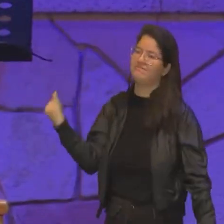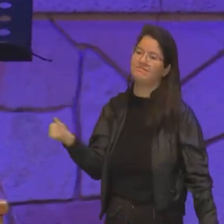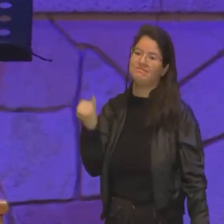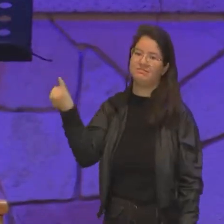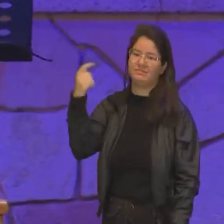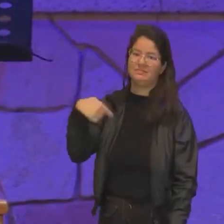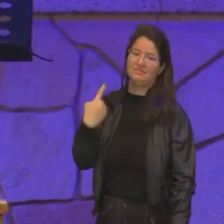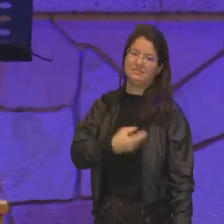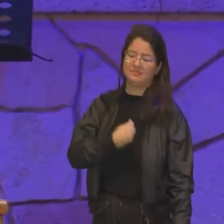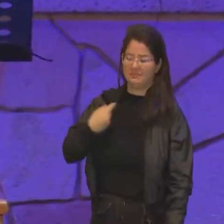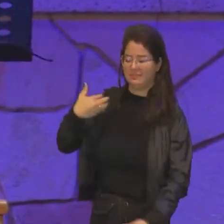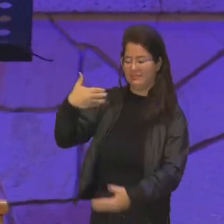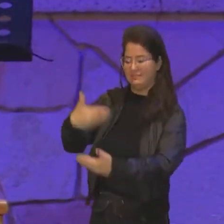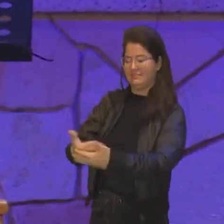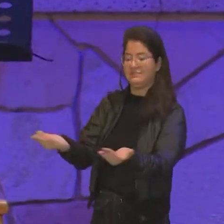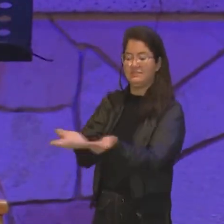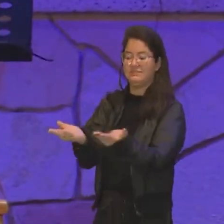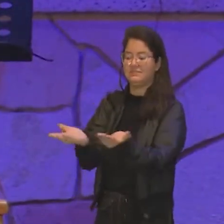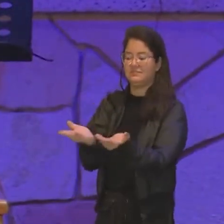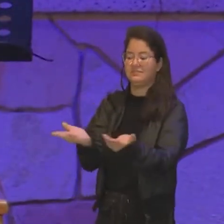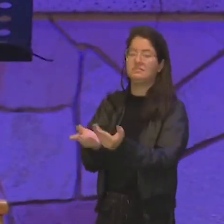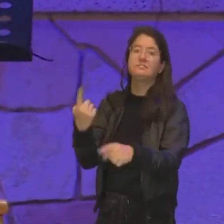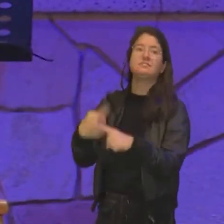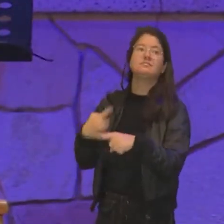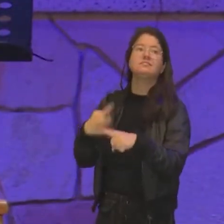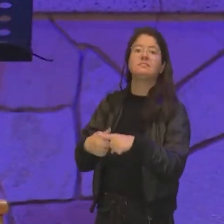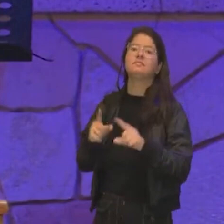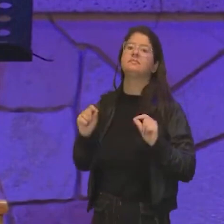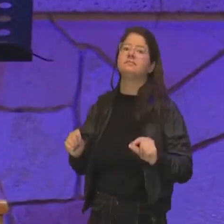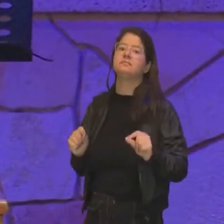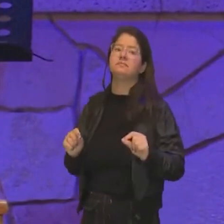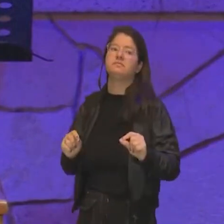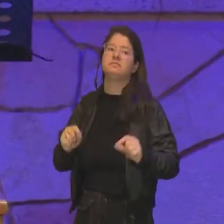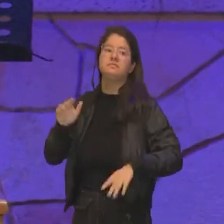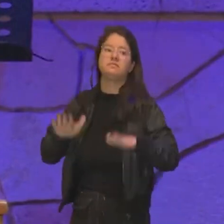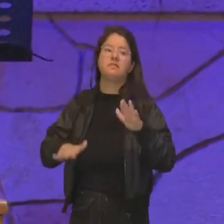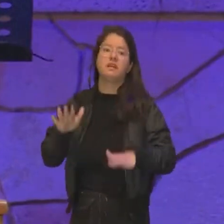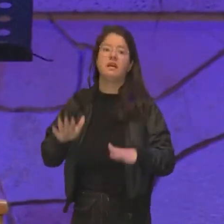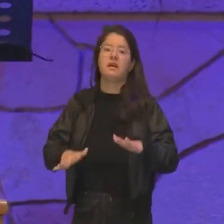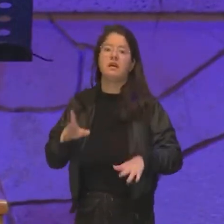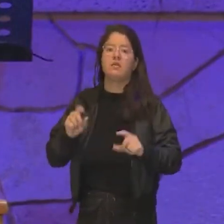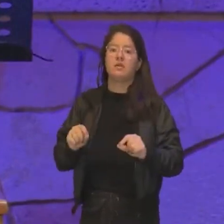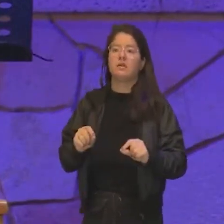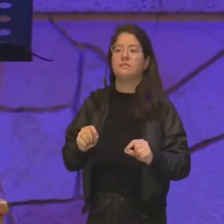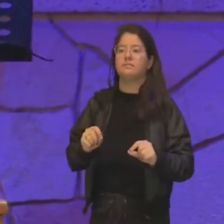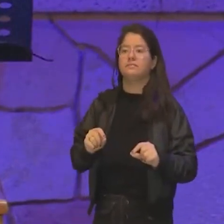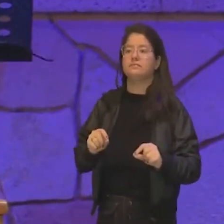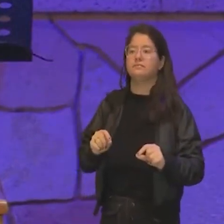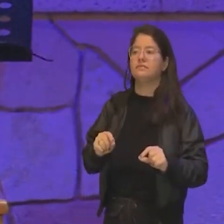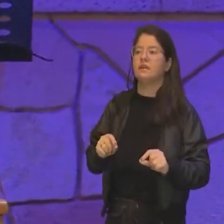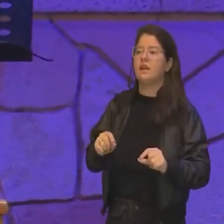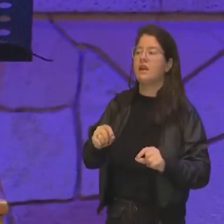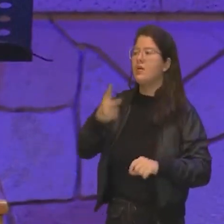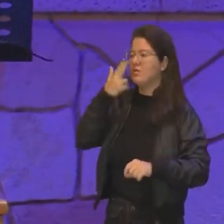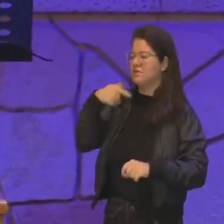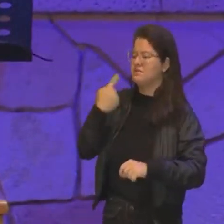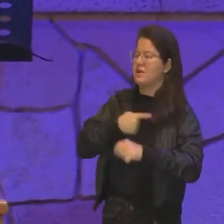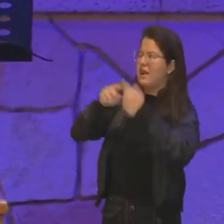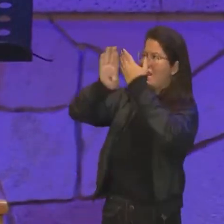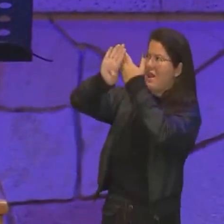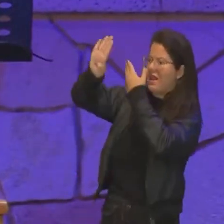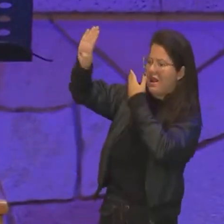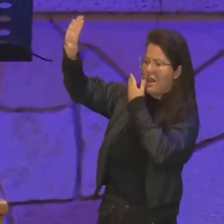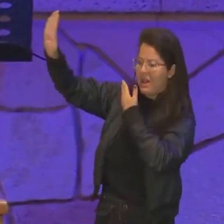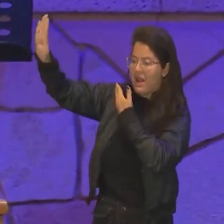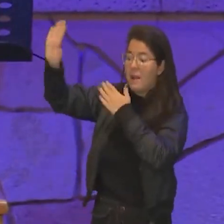nossa trajetória cristã, porque isso diminui muitas vezes a nossa distância entre nós e o nosso Deus. É bem verdade que Ele